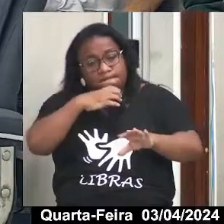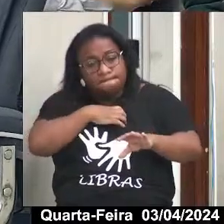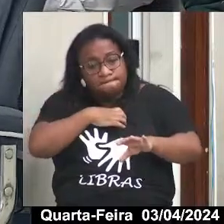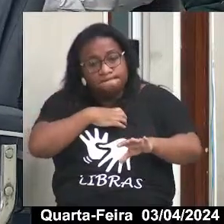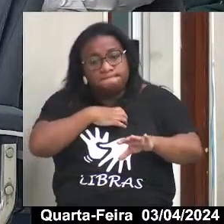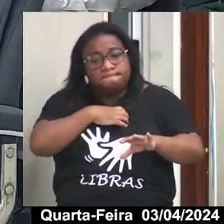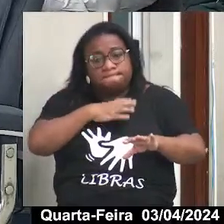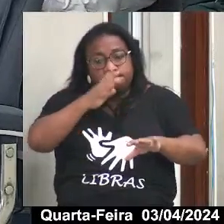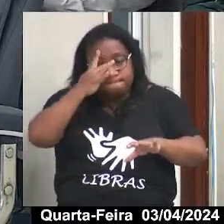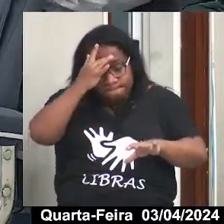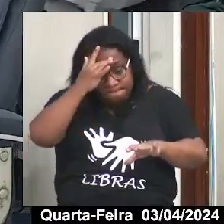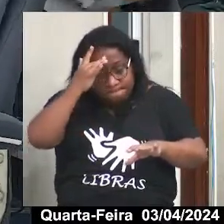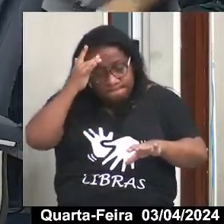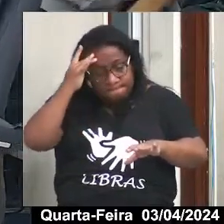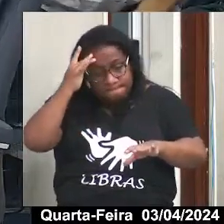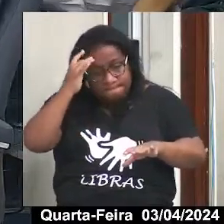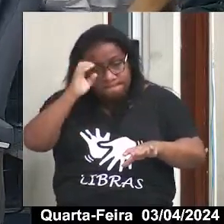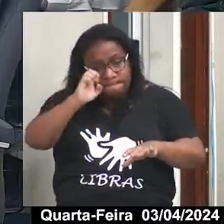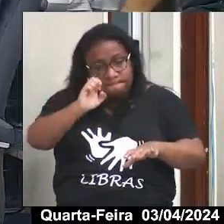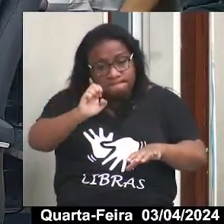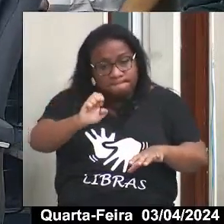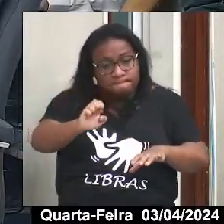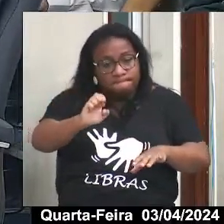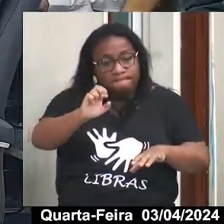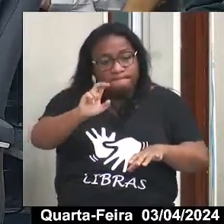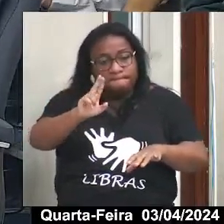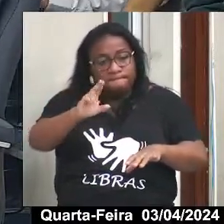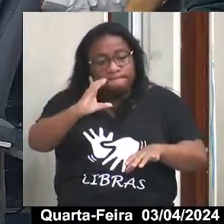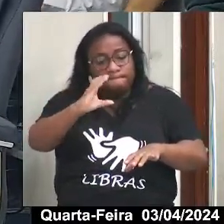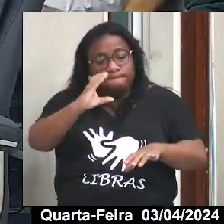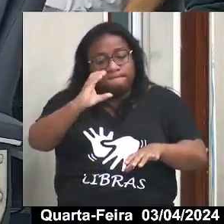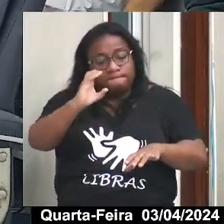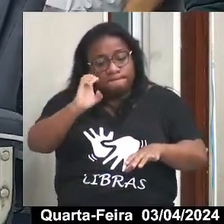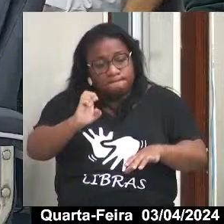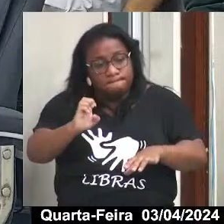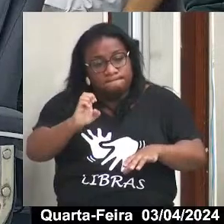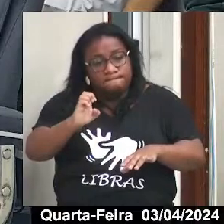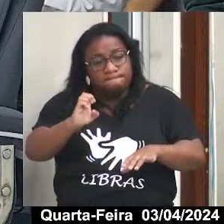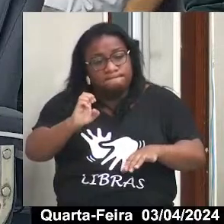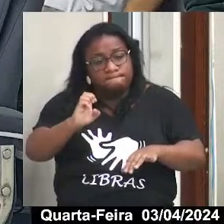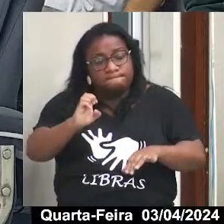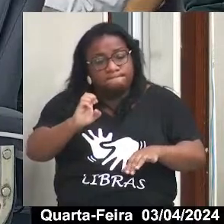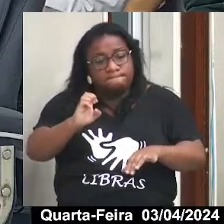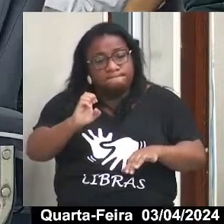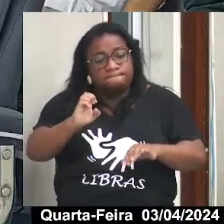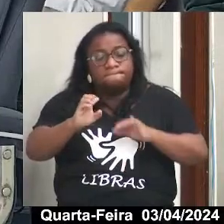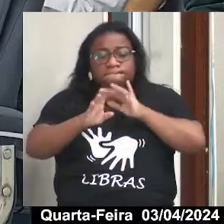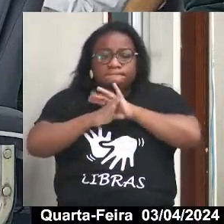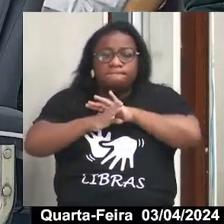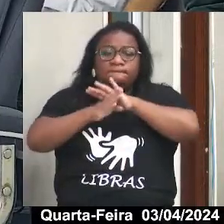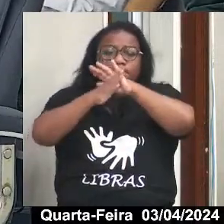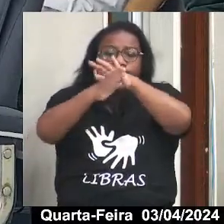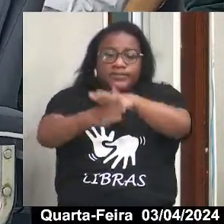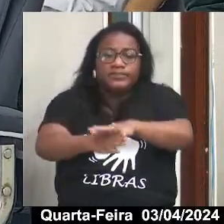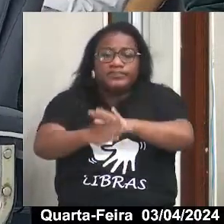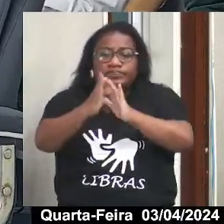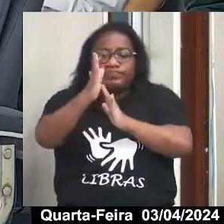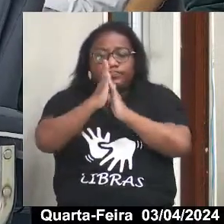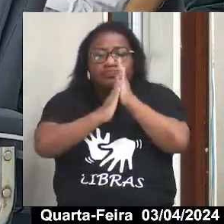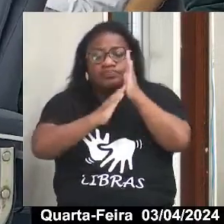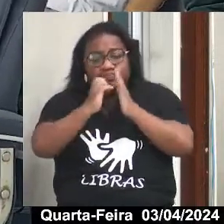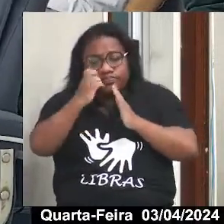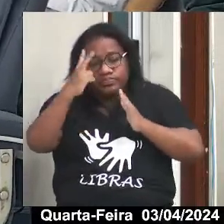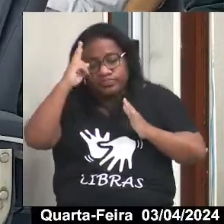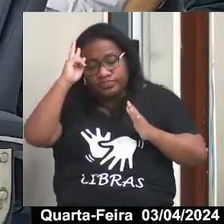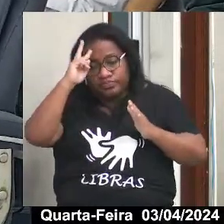pesar para uma pessoa que foi a Eunice, presidente, que deu uma contribuição tão relevante